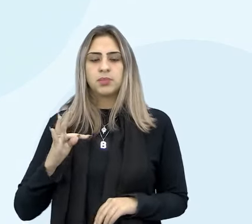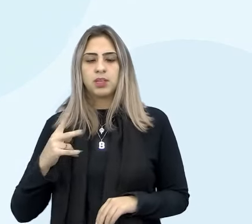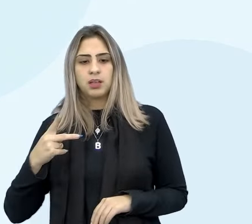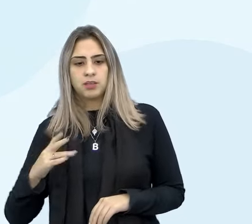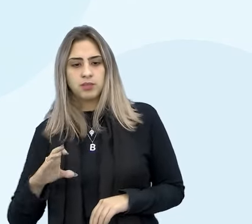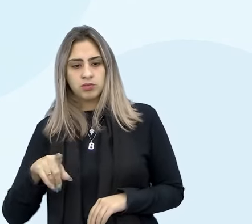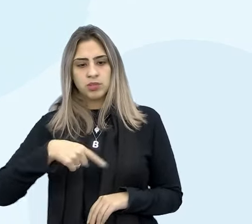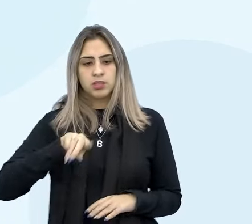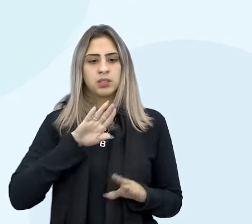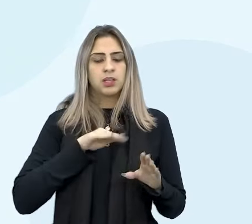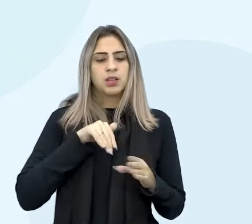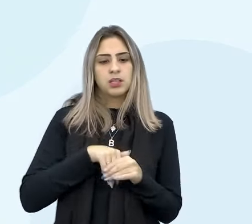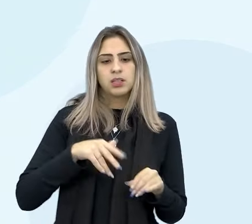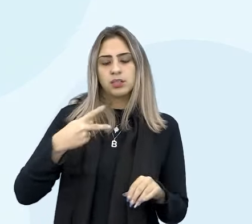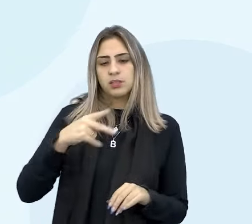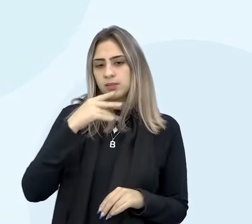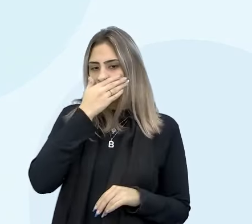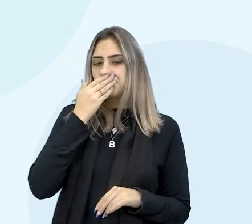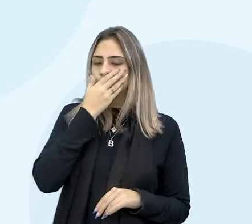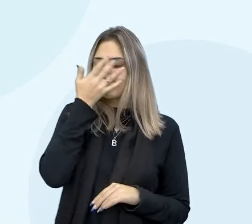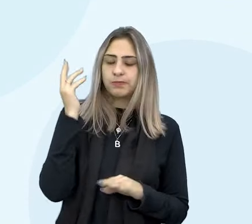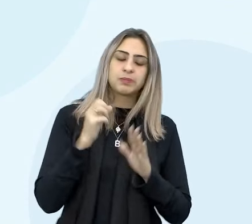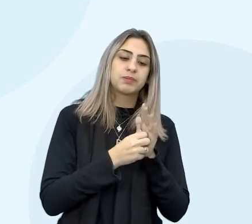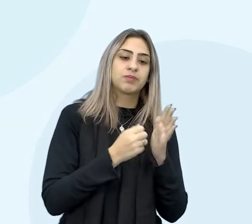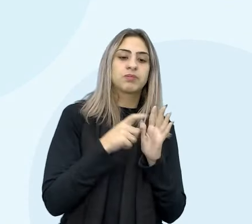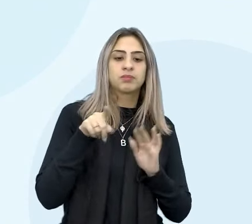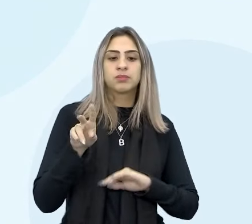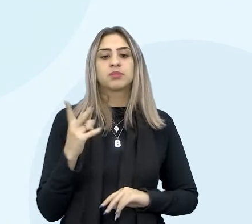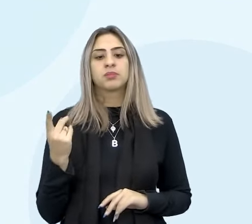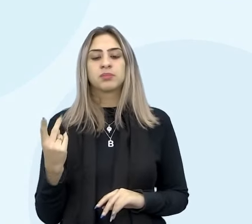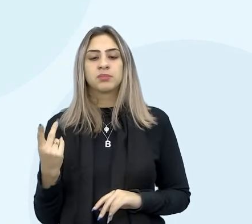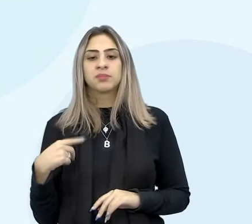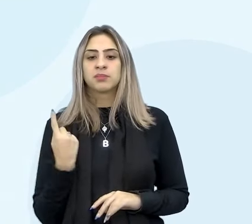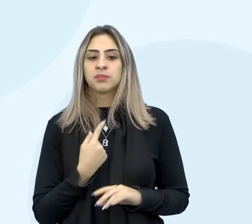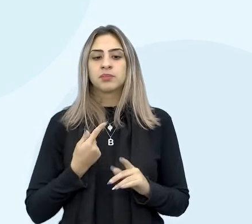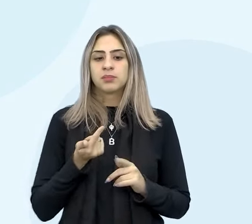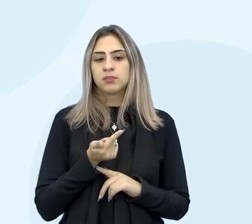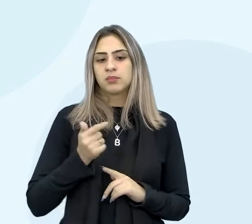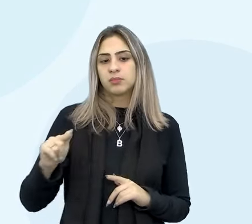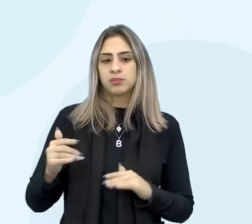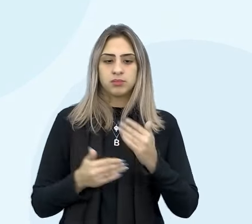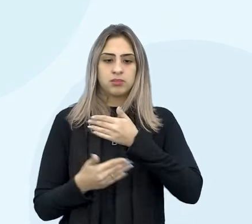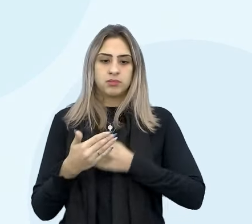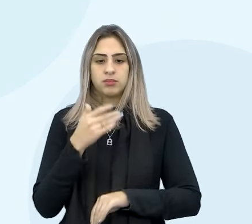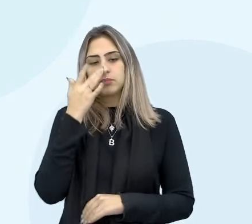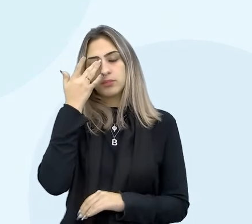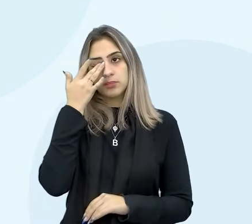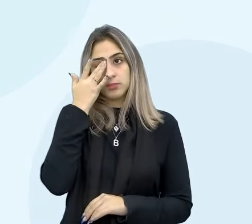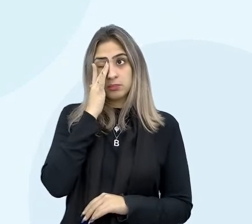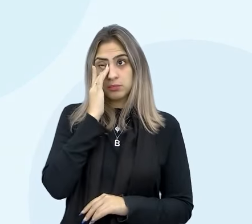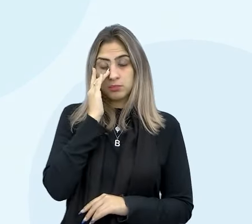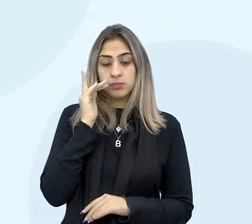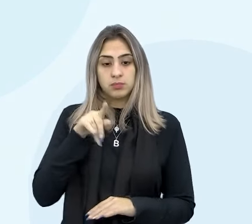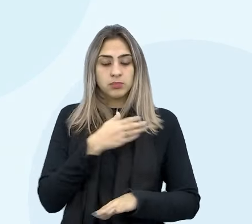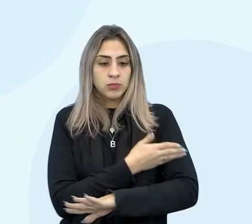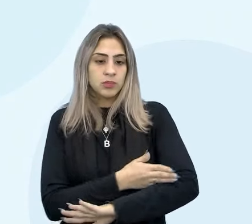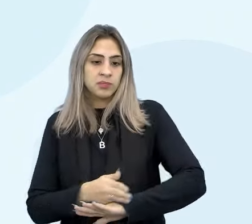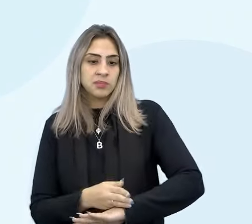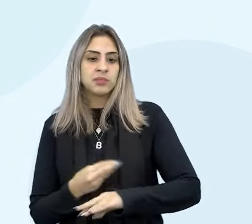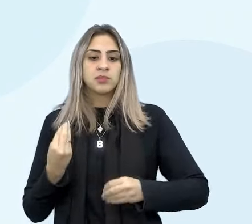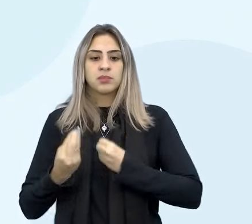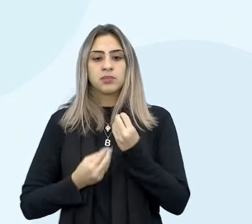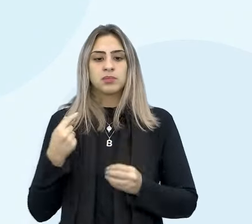de vocês. E aí vai dar acesso a esse segundo, essa próxima tela que está no próximo slide, que é a introdução, né, como